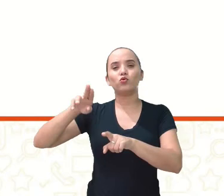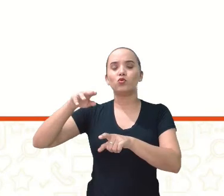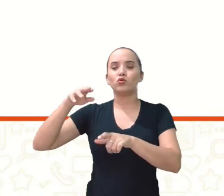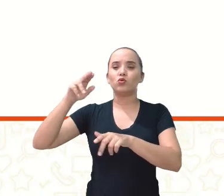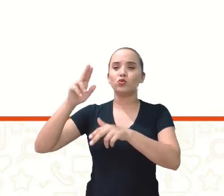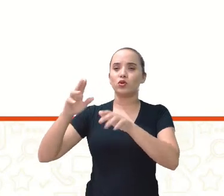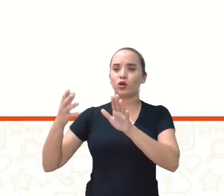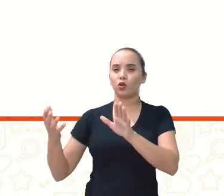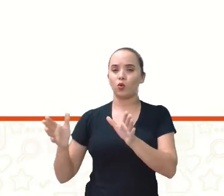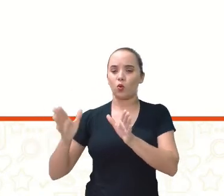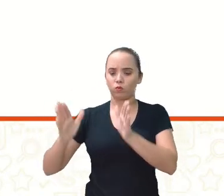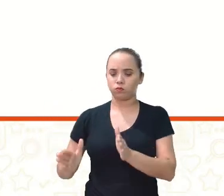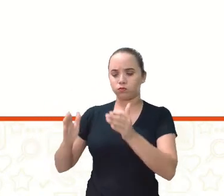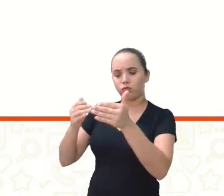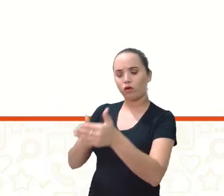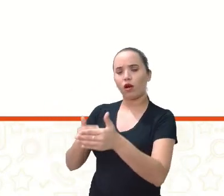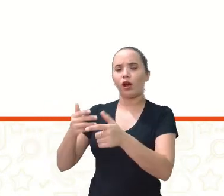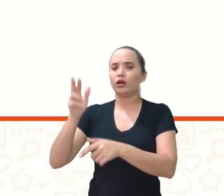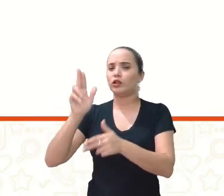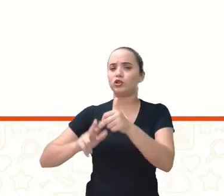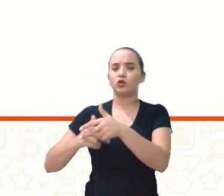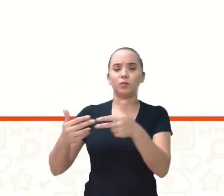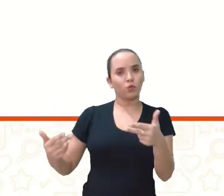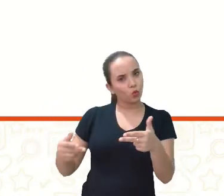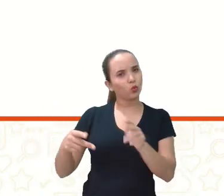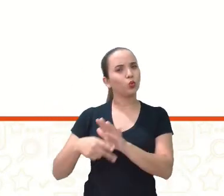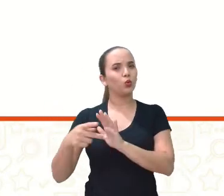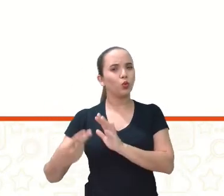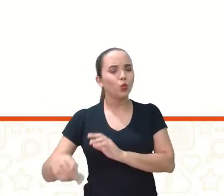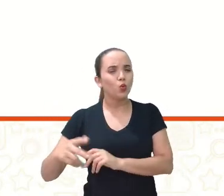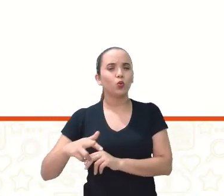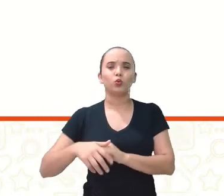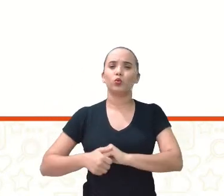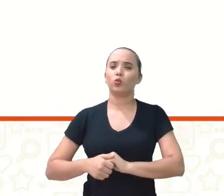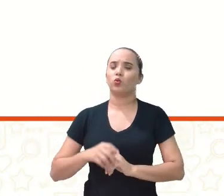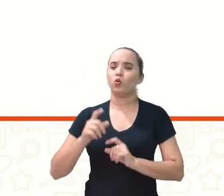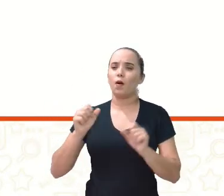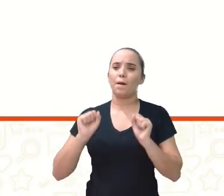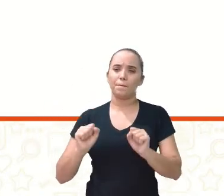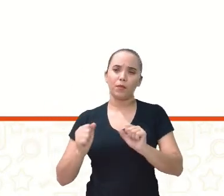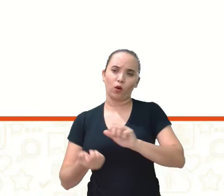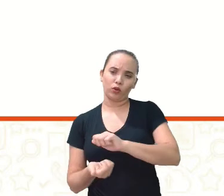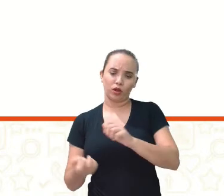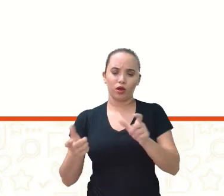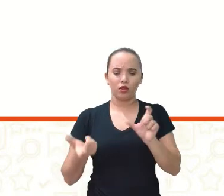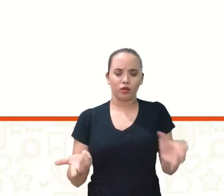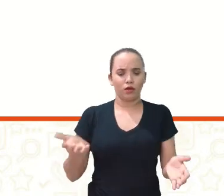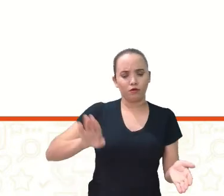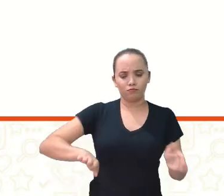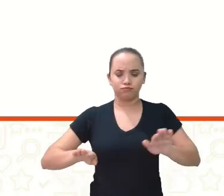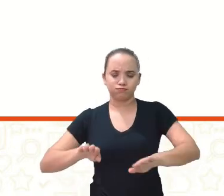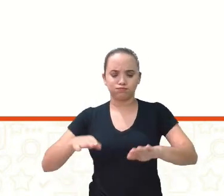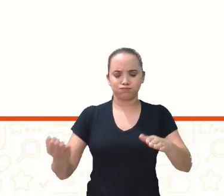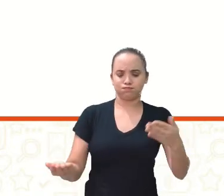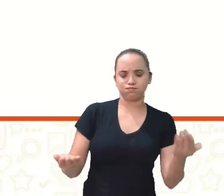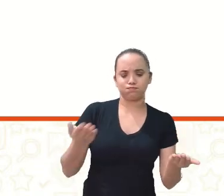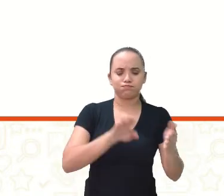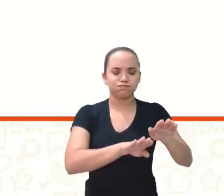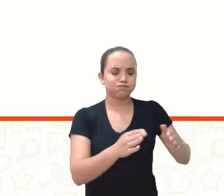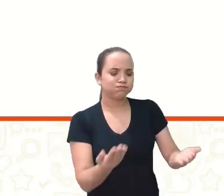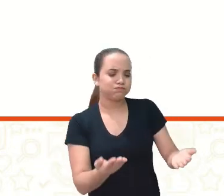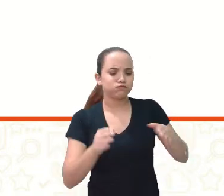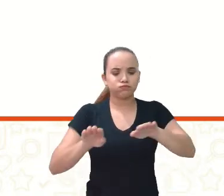é? Podem fazer várias atividades com embalagem, desde virar os iguais ou um quebra-cabeça.